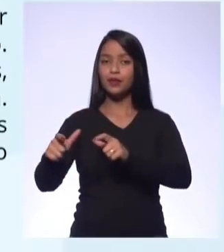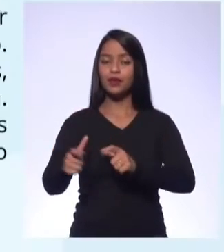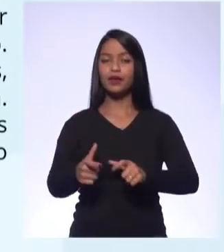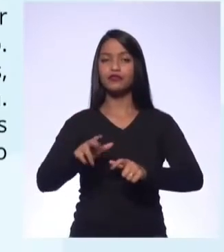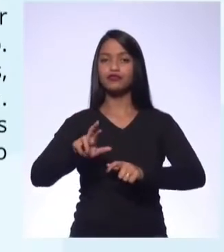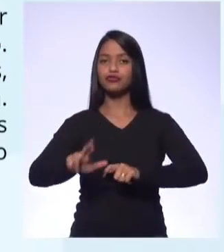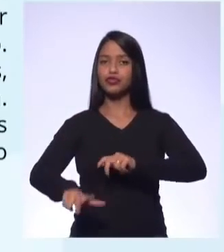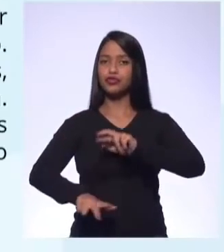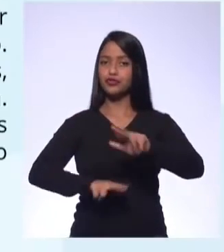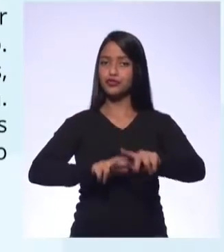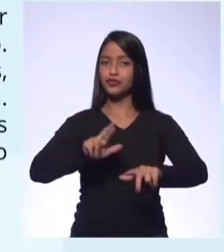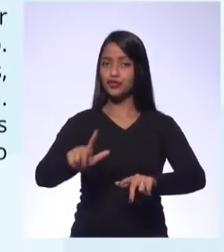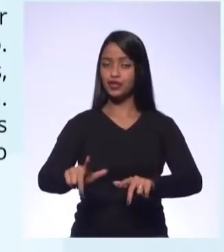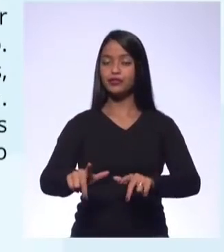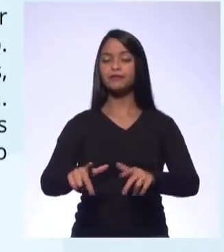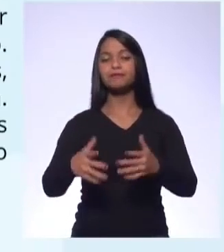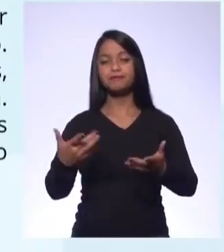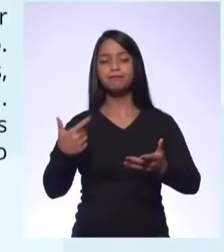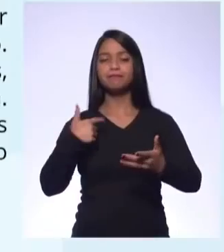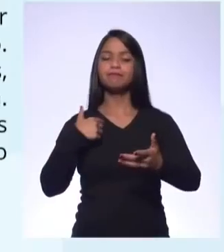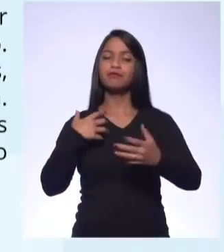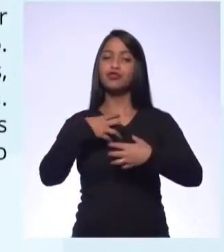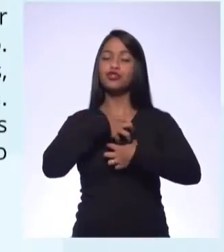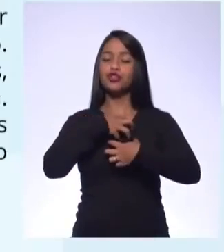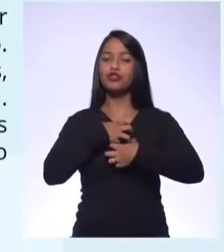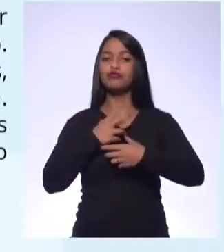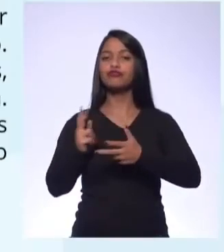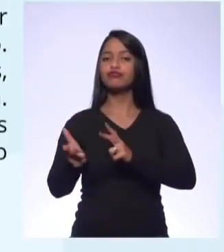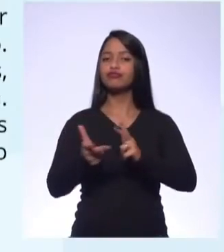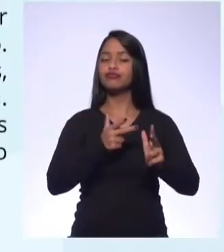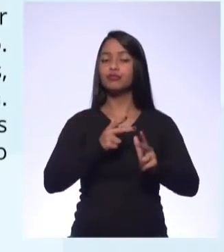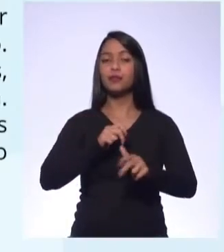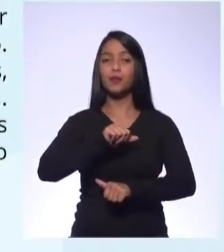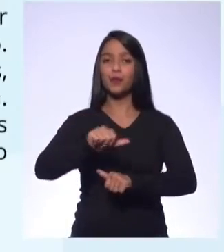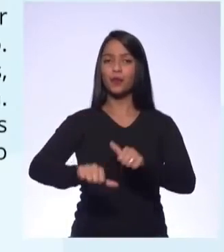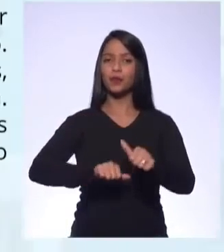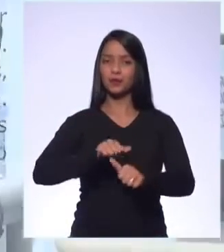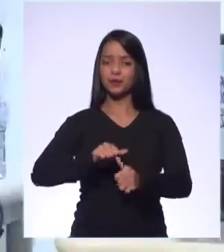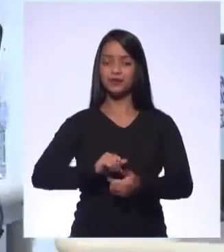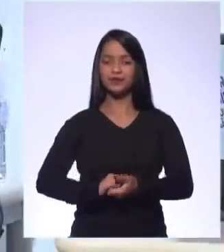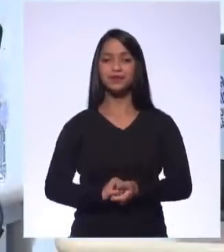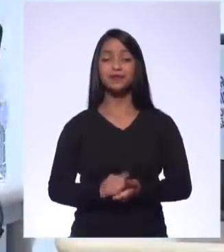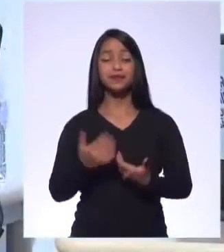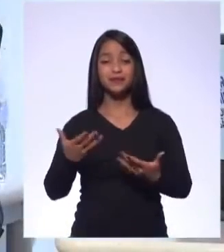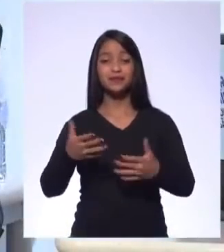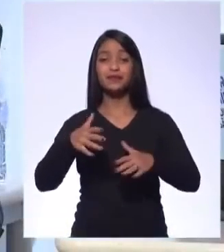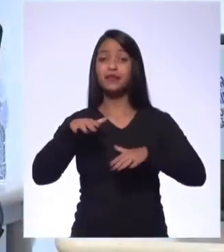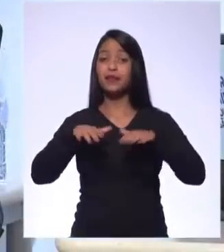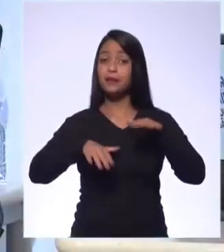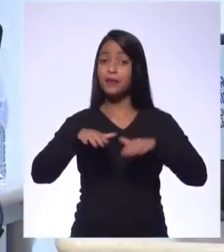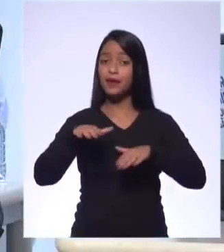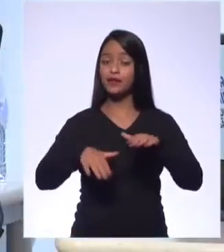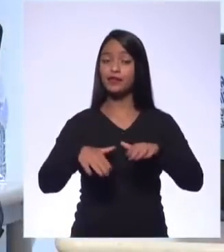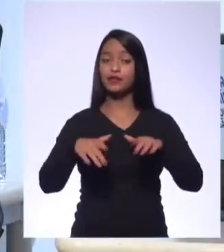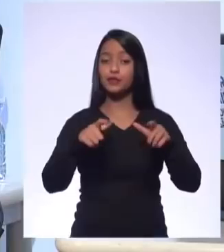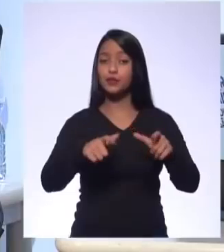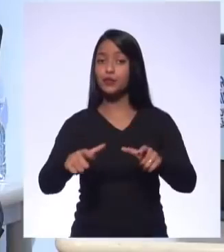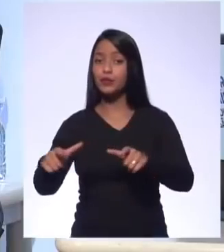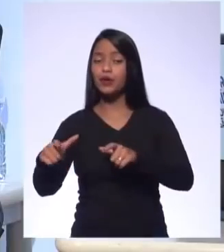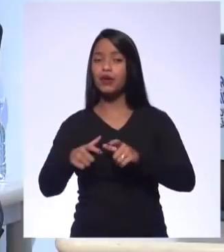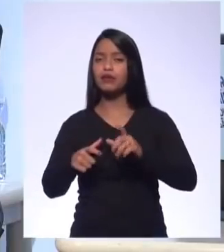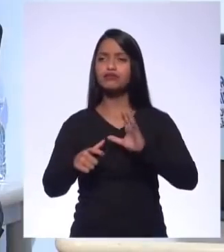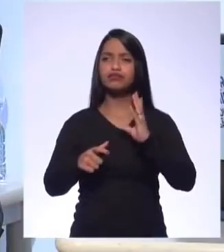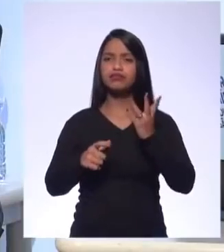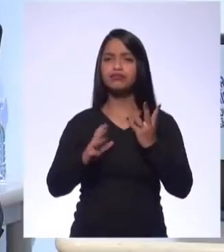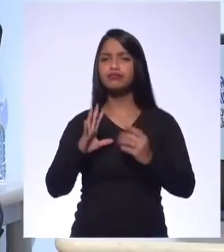situações comunicativas exigem diferentes formas de registro linguístico. Então, é bem isso. Dependendo da situação em que me encontro, com